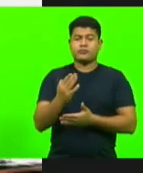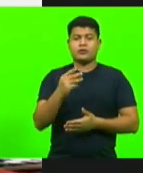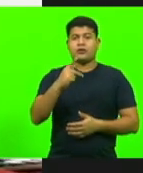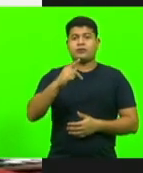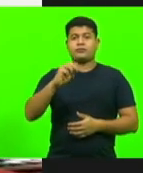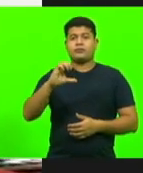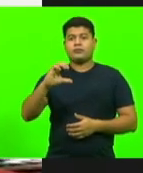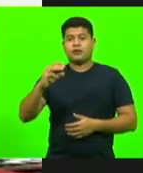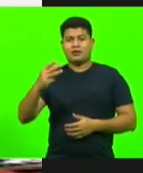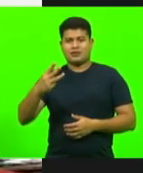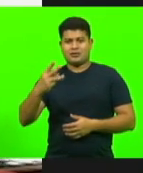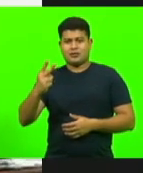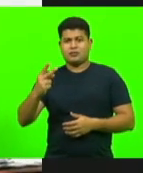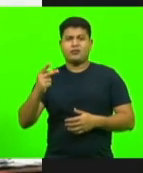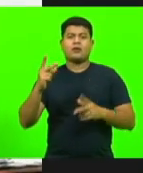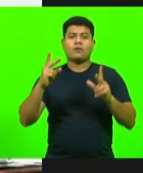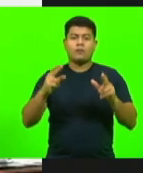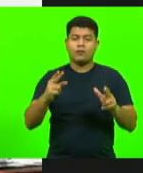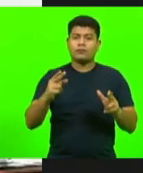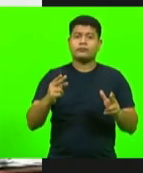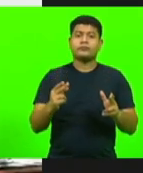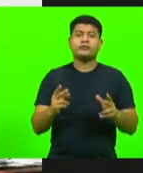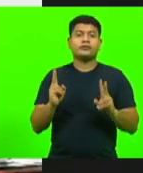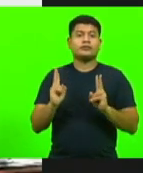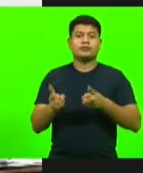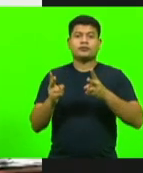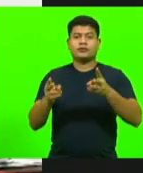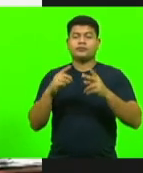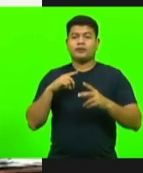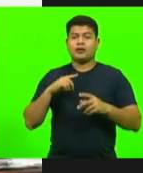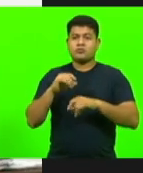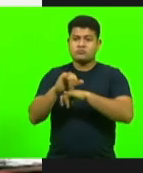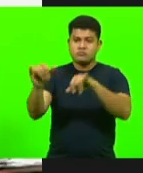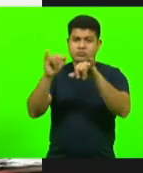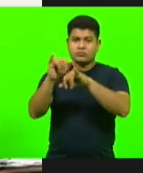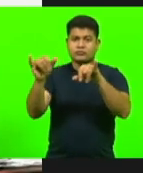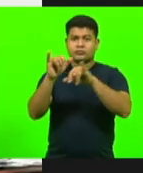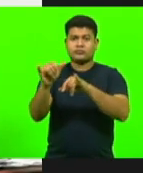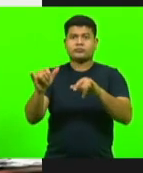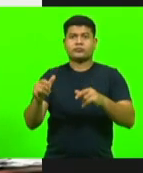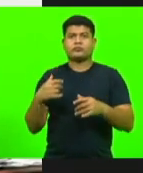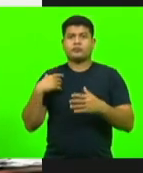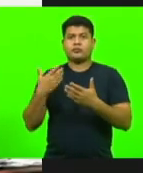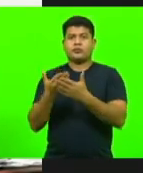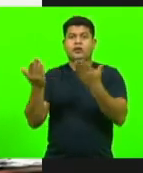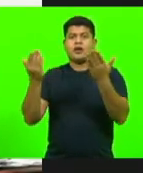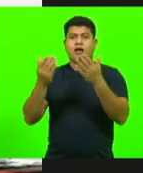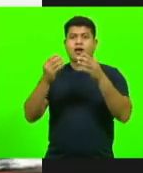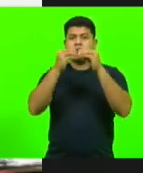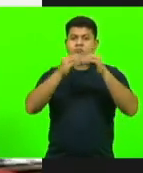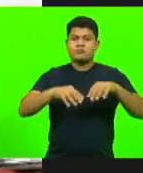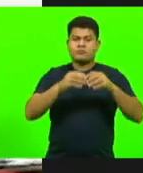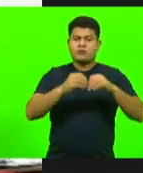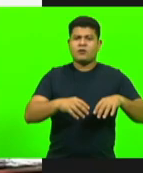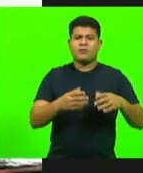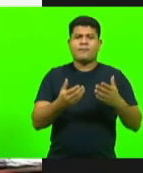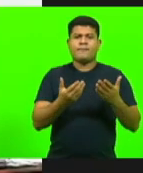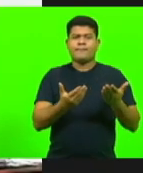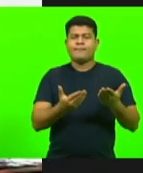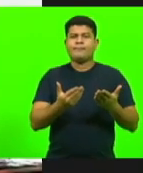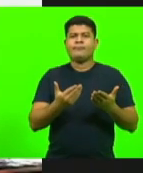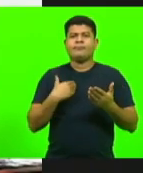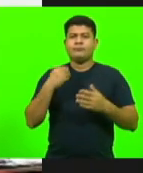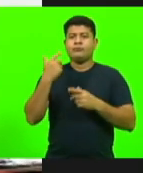ser mais uma vez sentido ela sempre passa por essa campanha mediática de valorização de demonização dos